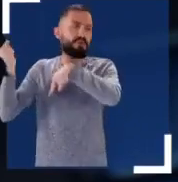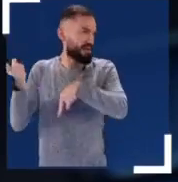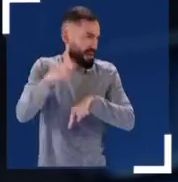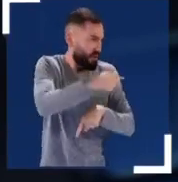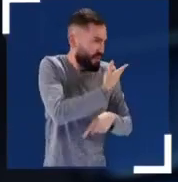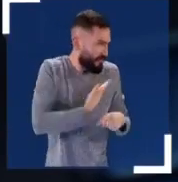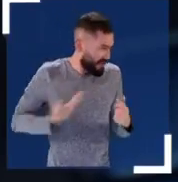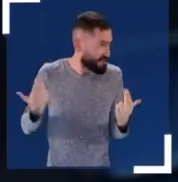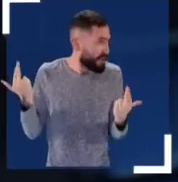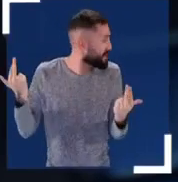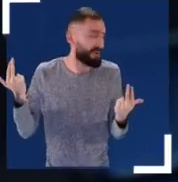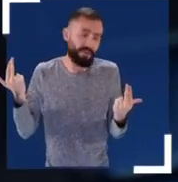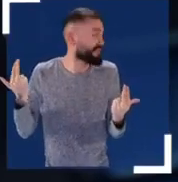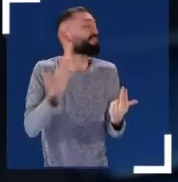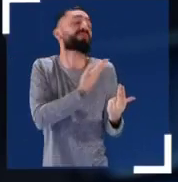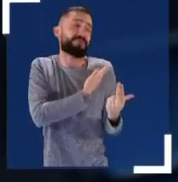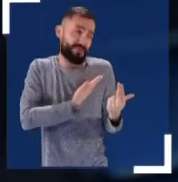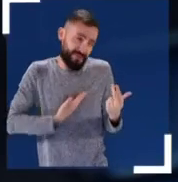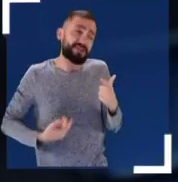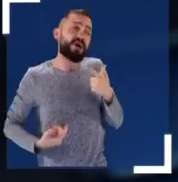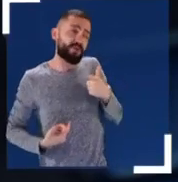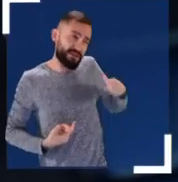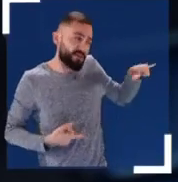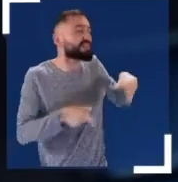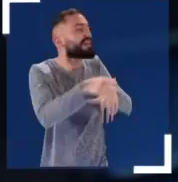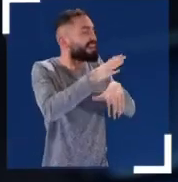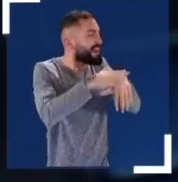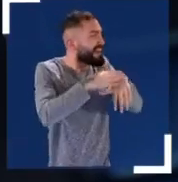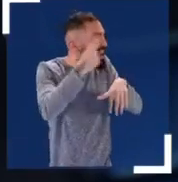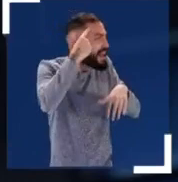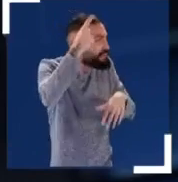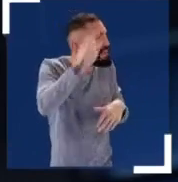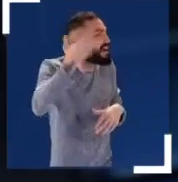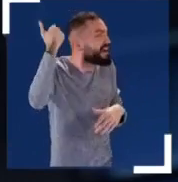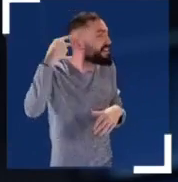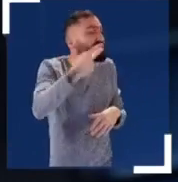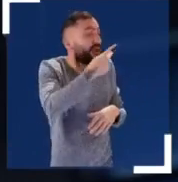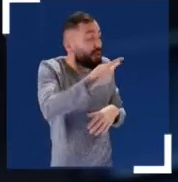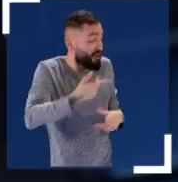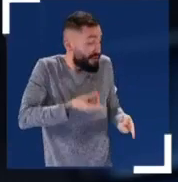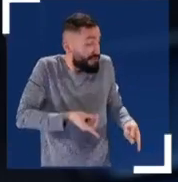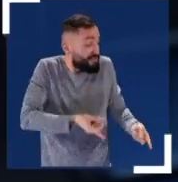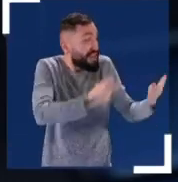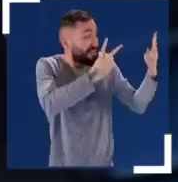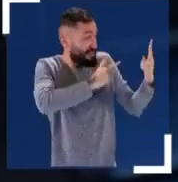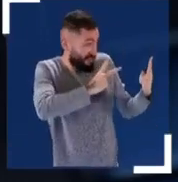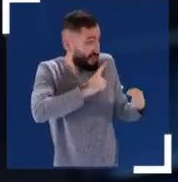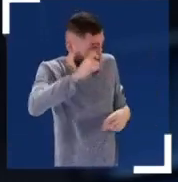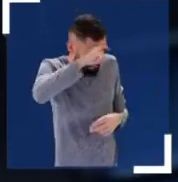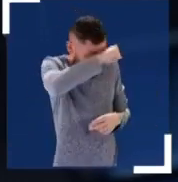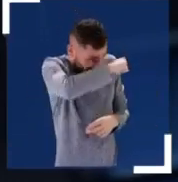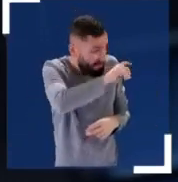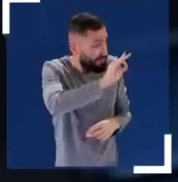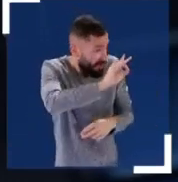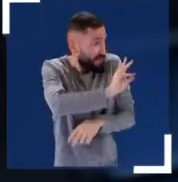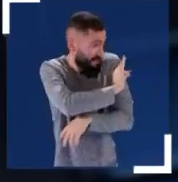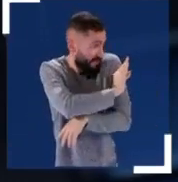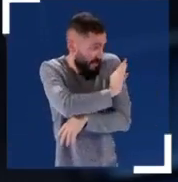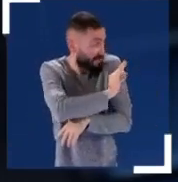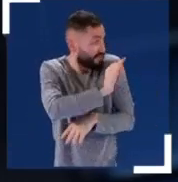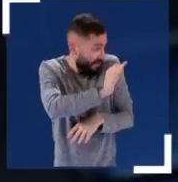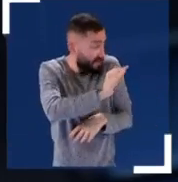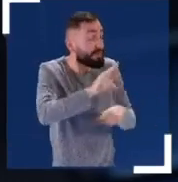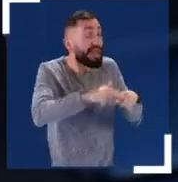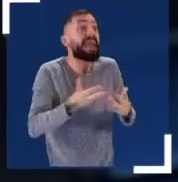público tem sua característica, você mesmo reconheceu aqui, a dificuldade de fazer uma privatização aqui na prefeitura, não é? Como é difícil, uma coisa é você